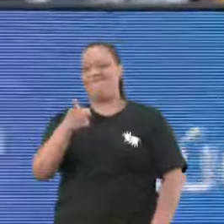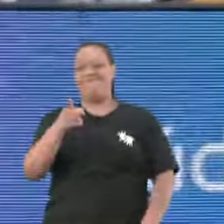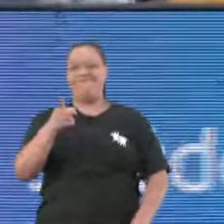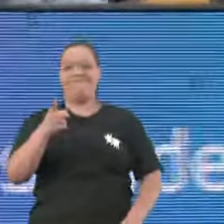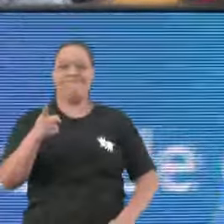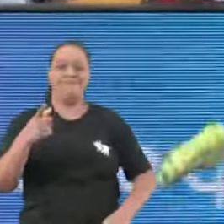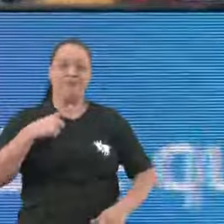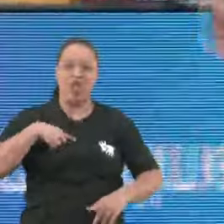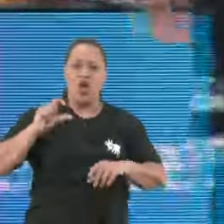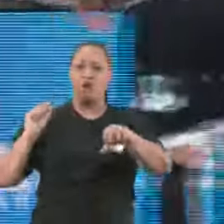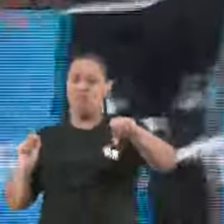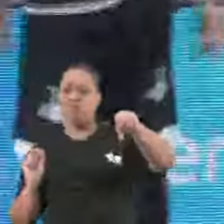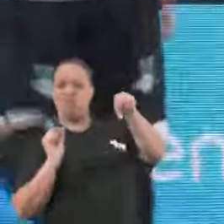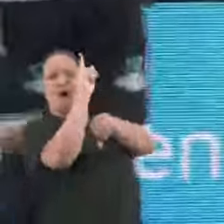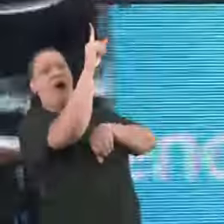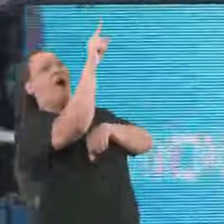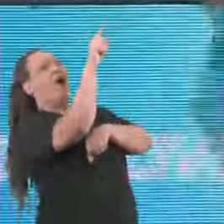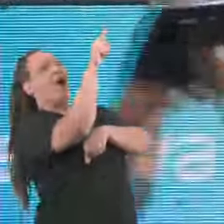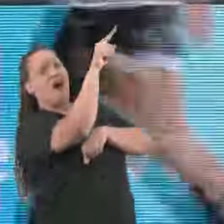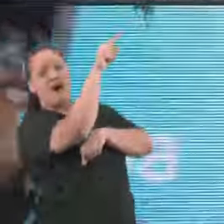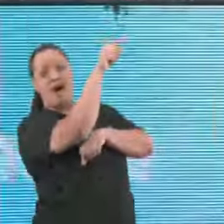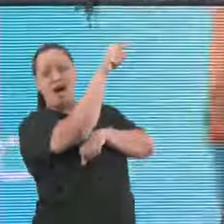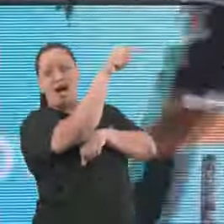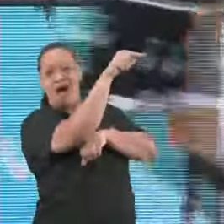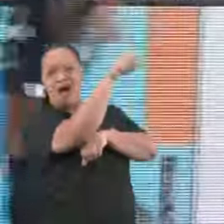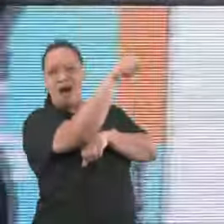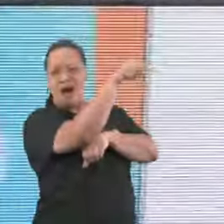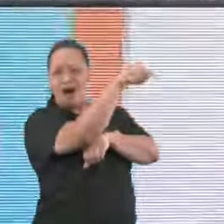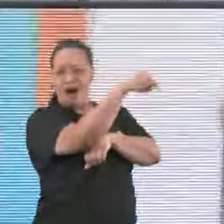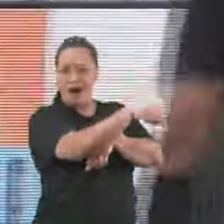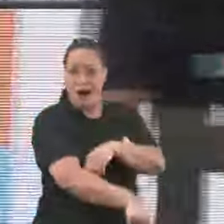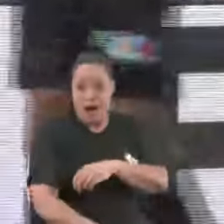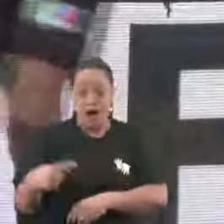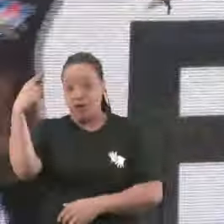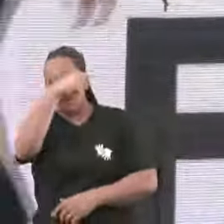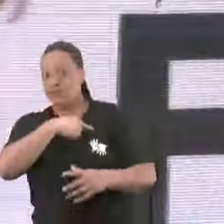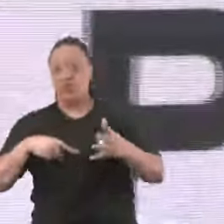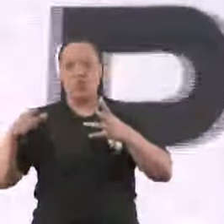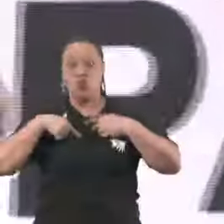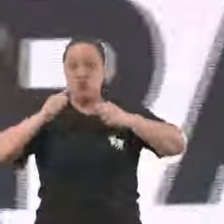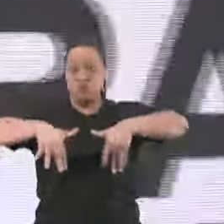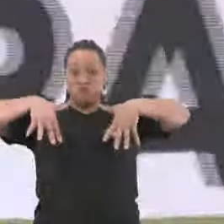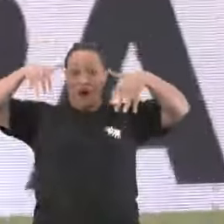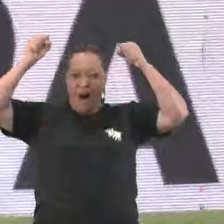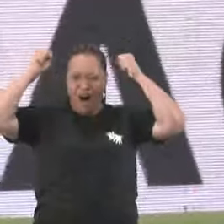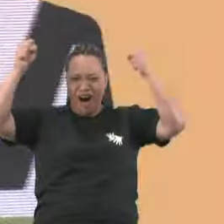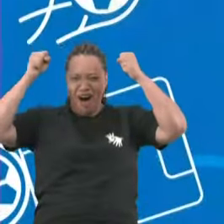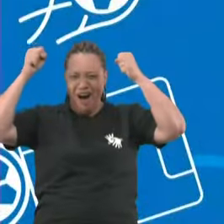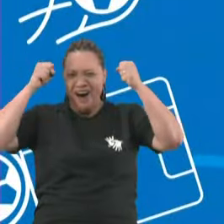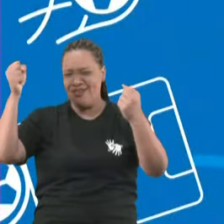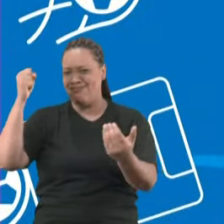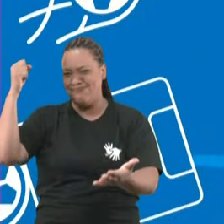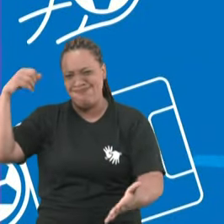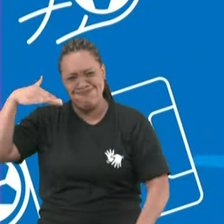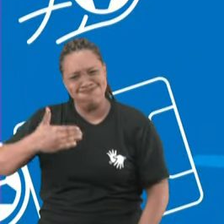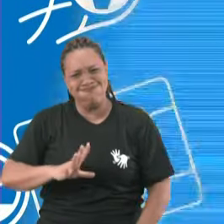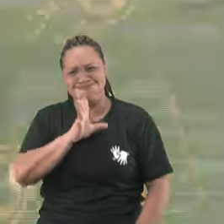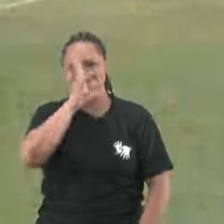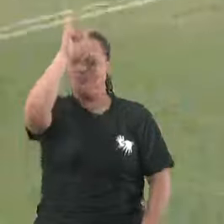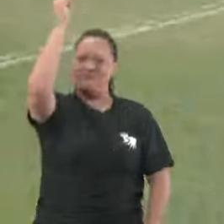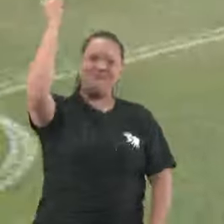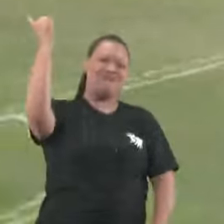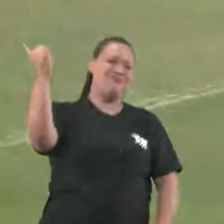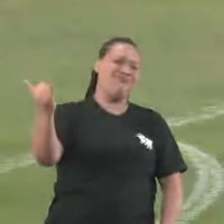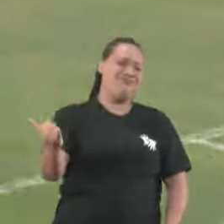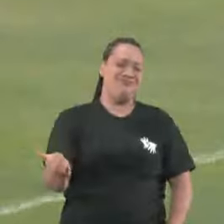Lobo, pondo para fora. O Benê vai à loucura, porque foi uma vacilada, quase um erro fatal